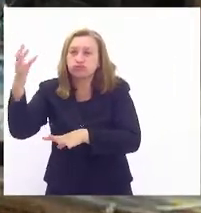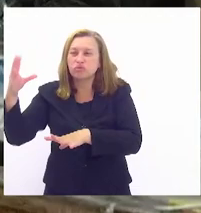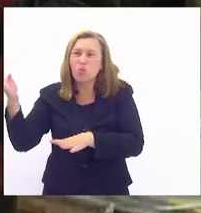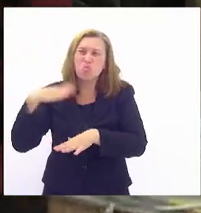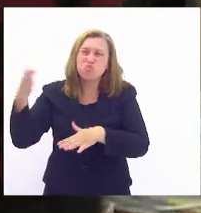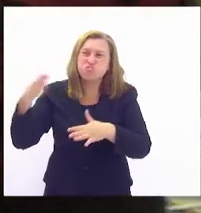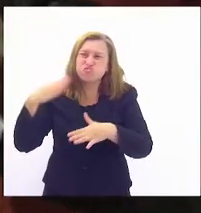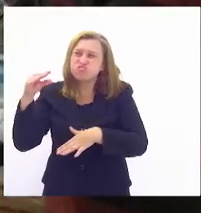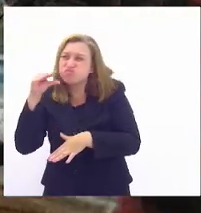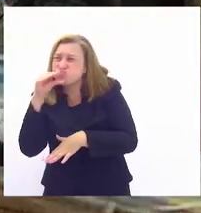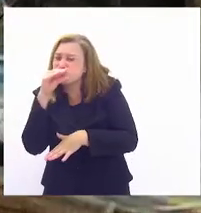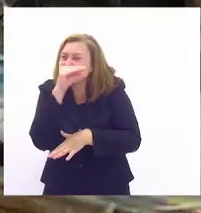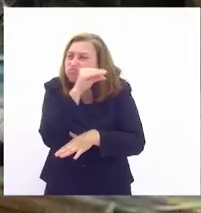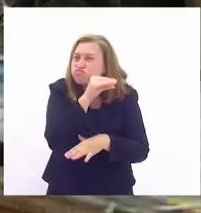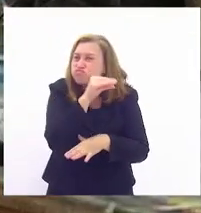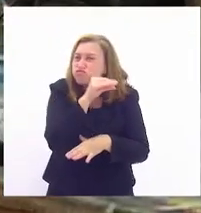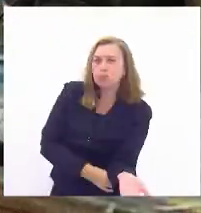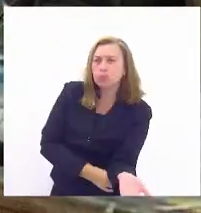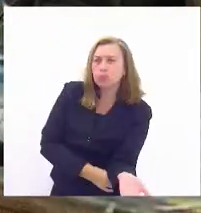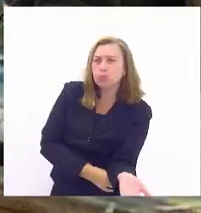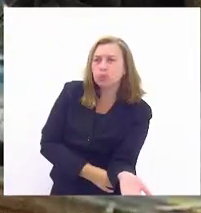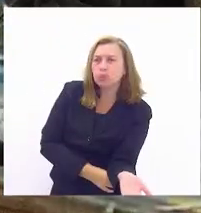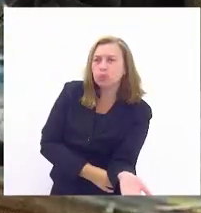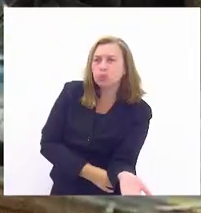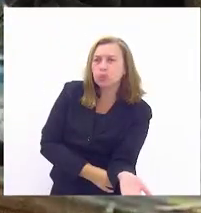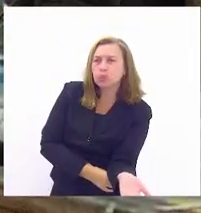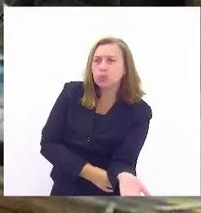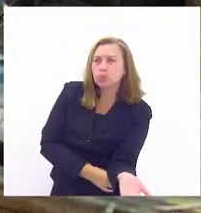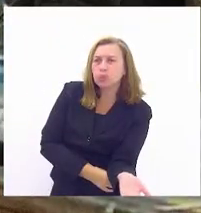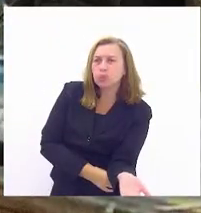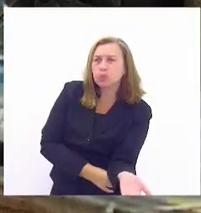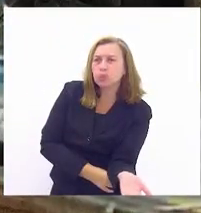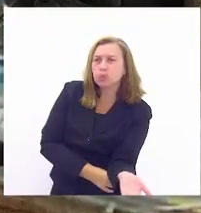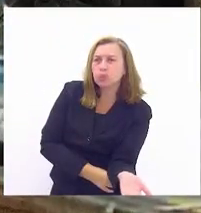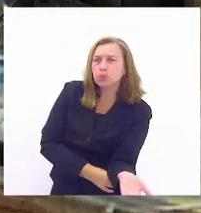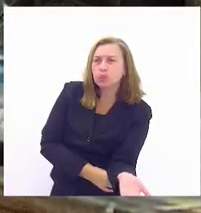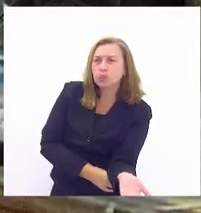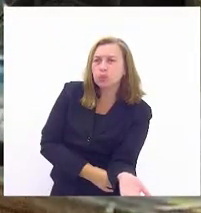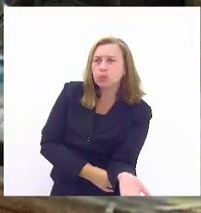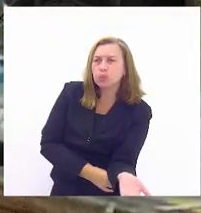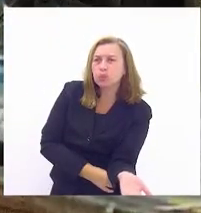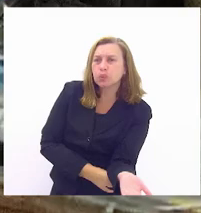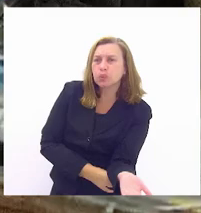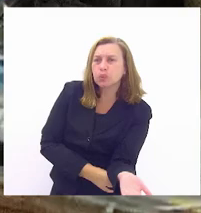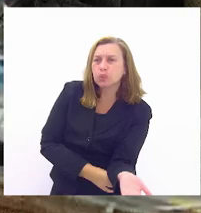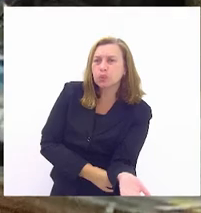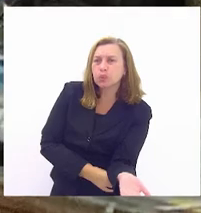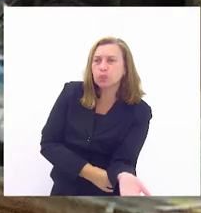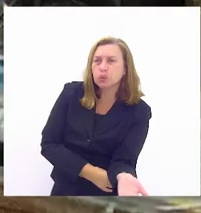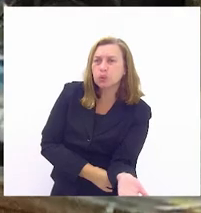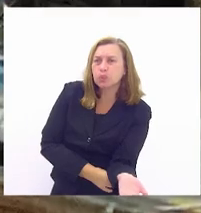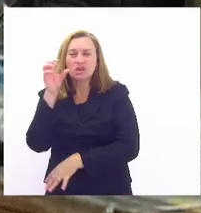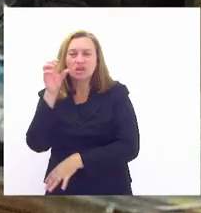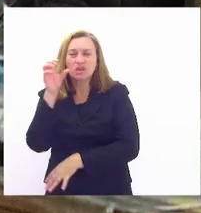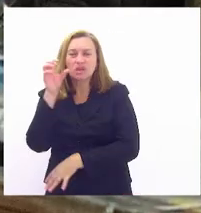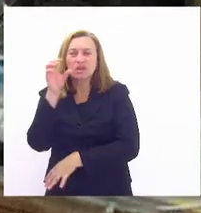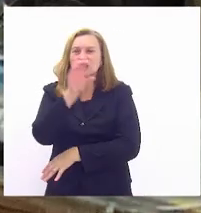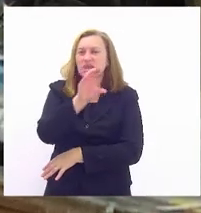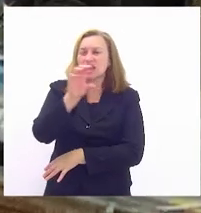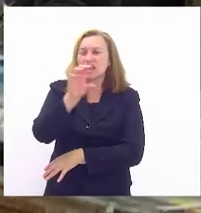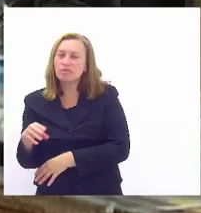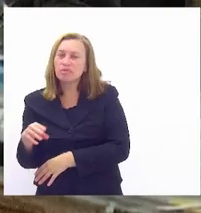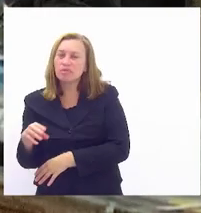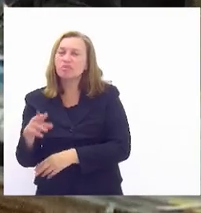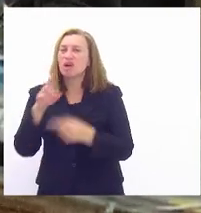o povo é responsável, o Brasil está sendo responsável pelo desmatamento da Mata Atlântica, do Amazonas, e a CSN, eu